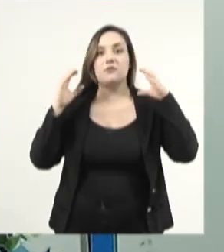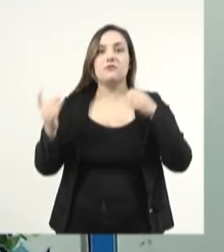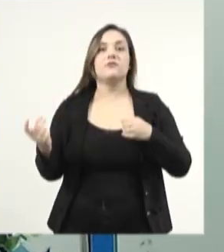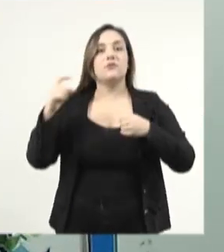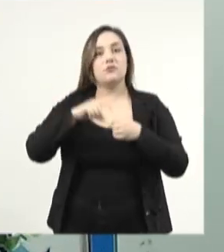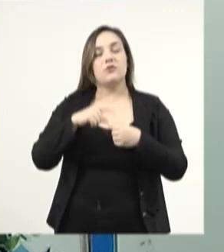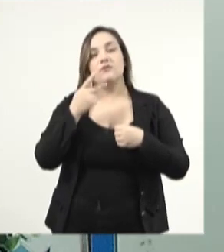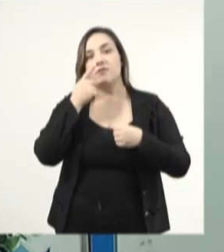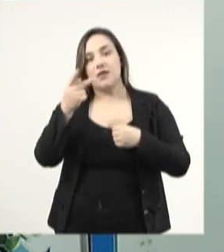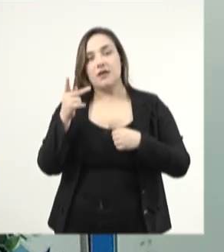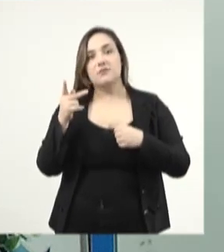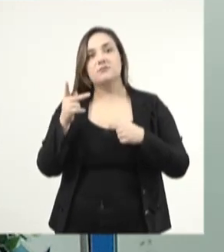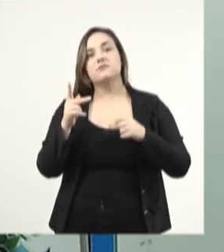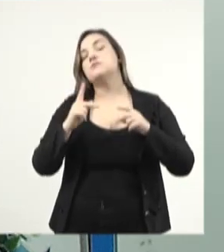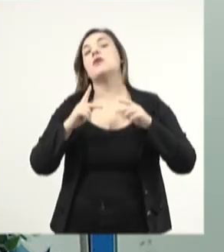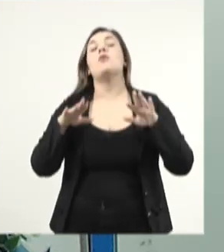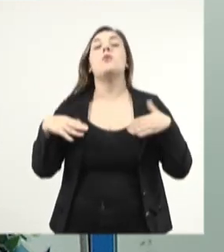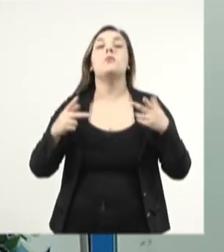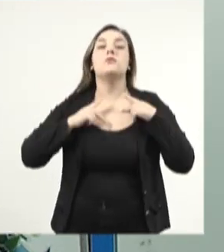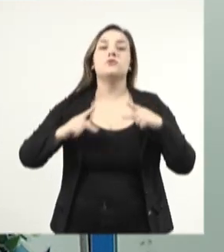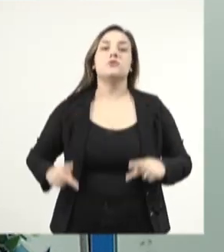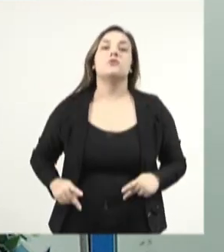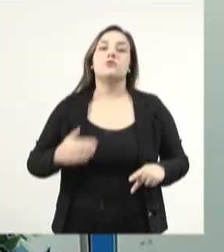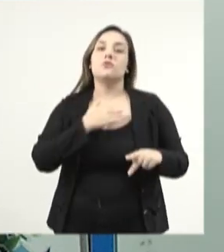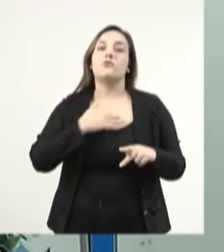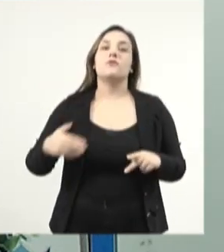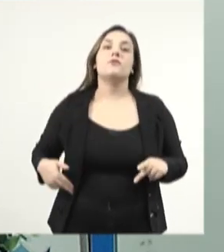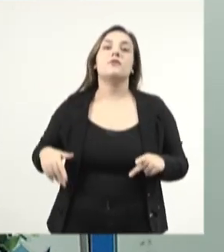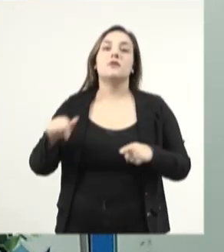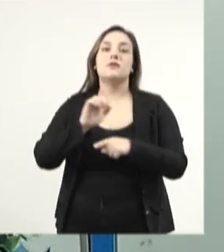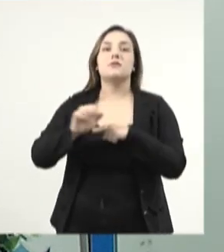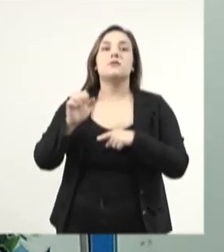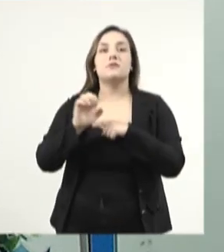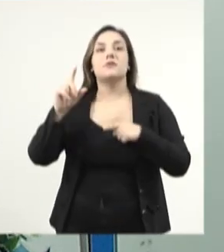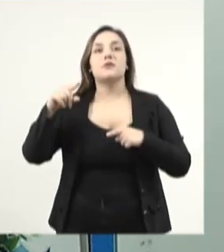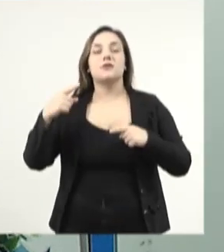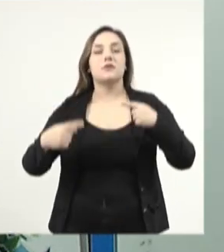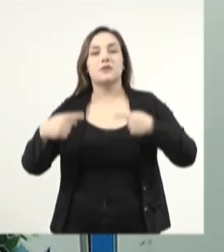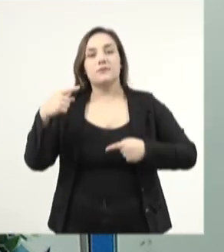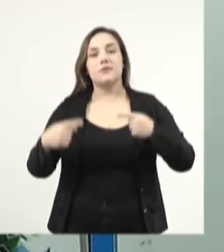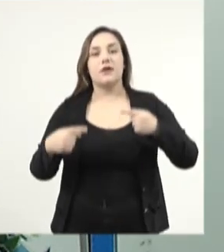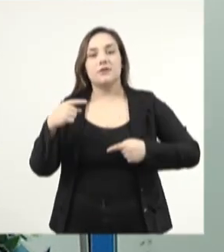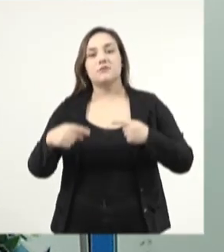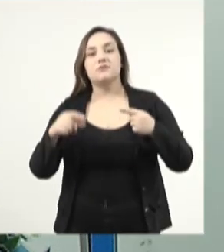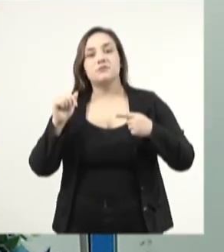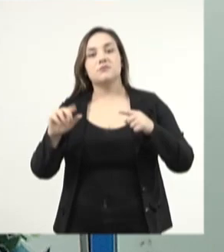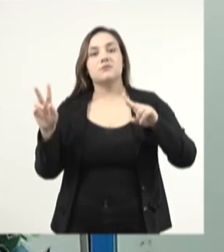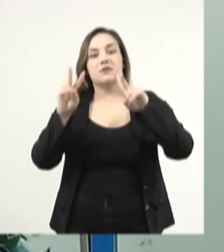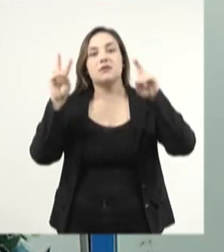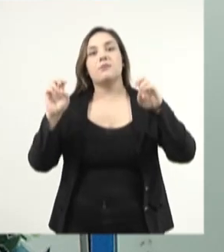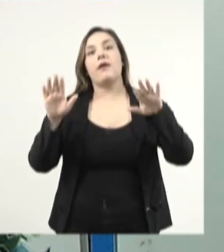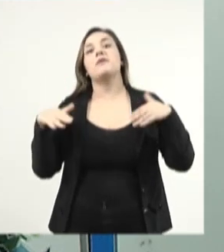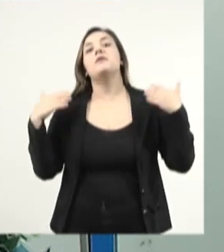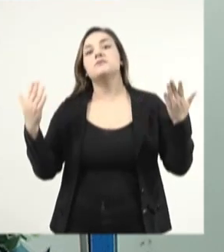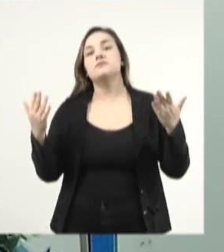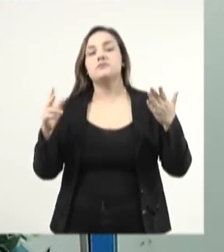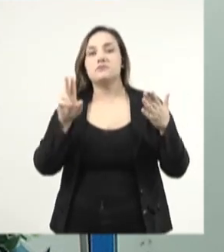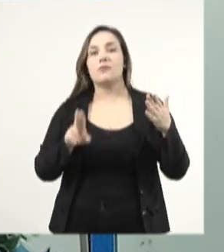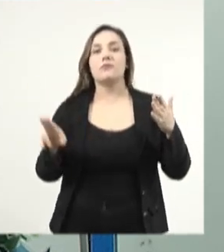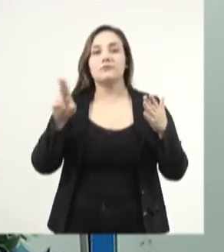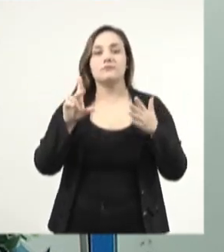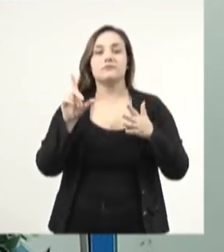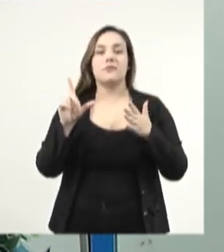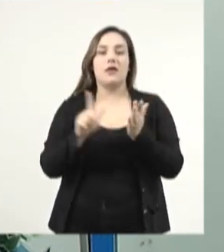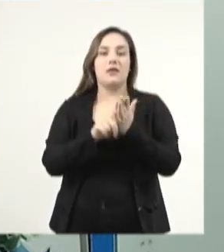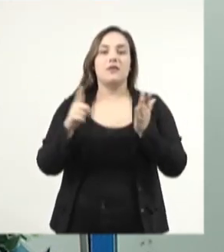verdade, com um posicionamento do governo do Estado, um debate que foi muito forte ontem, que é com relação ao uso do